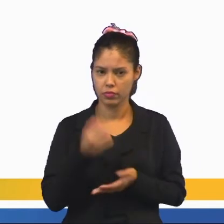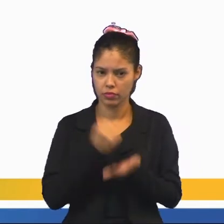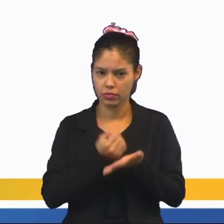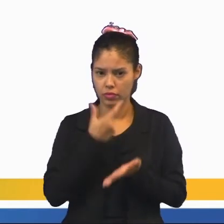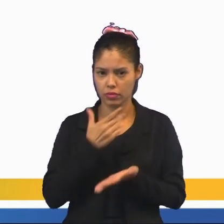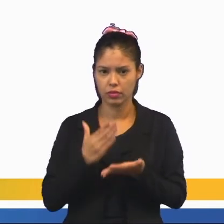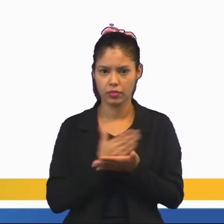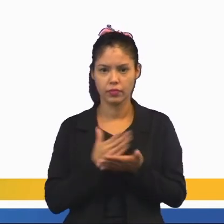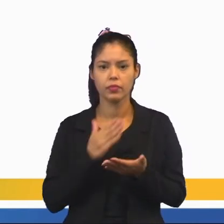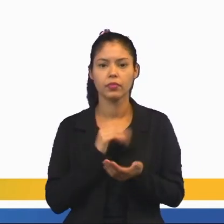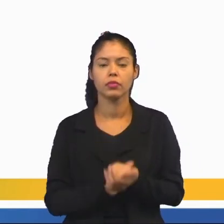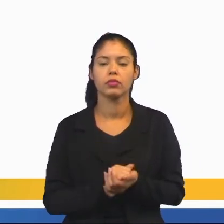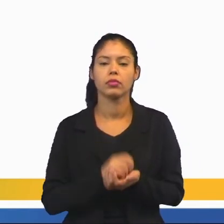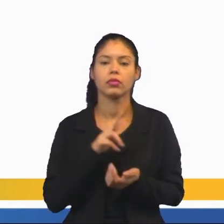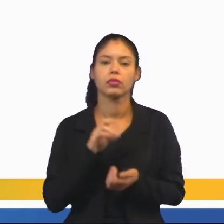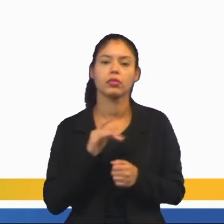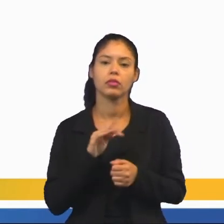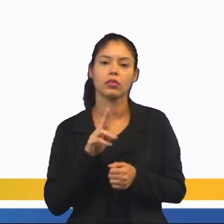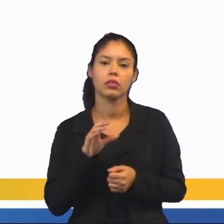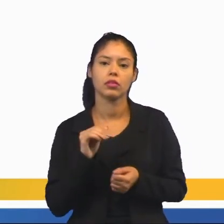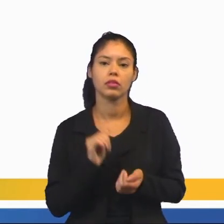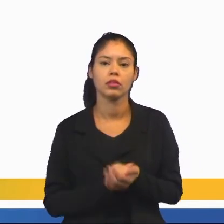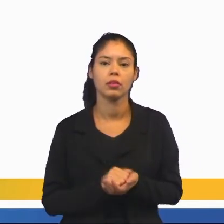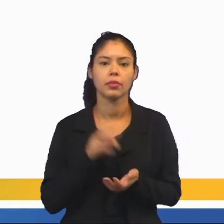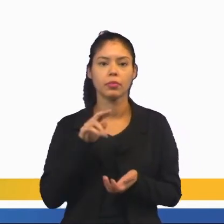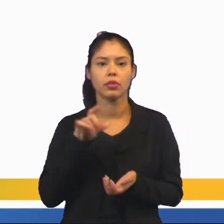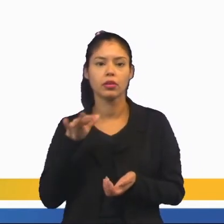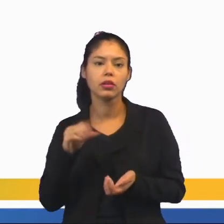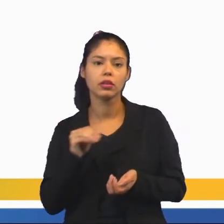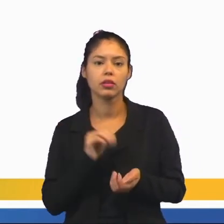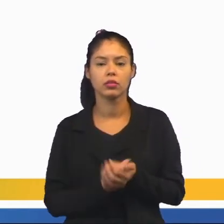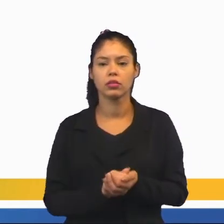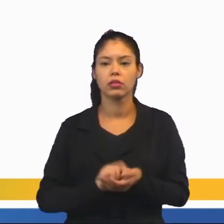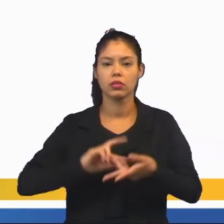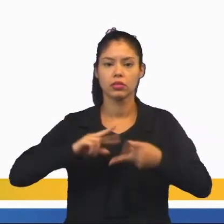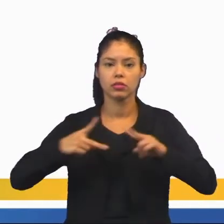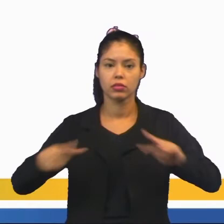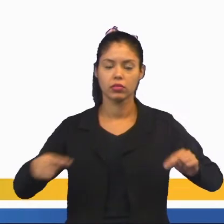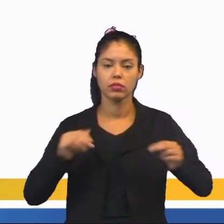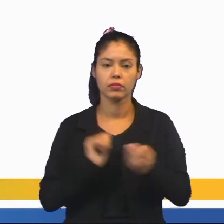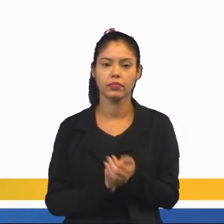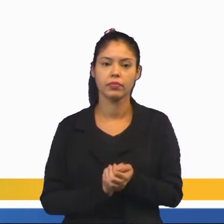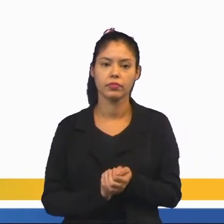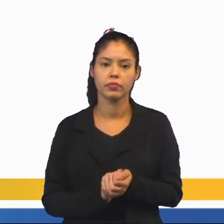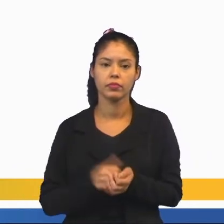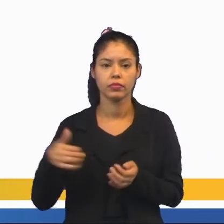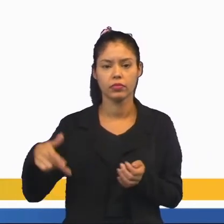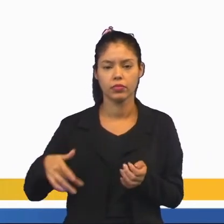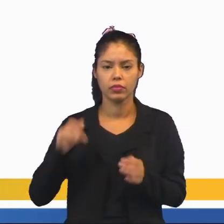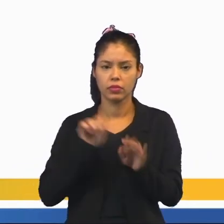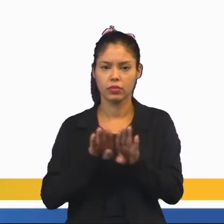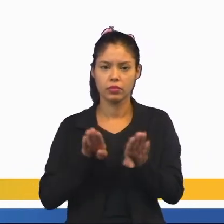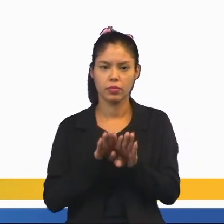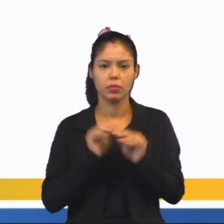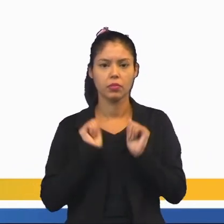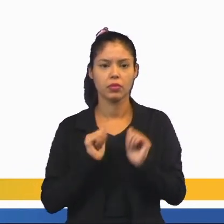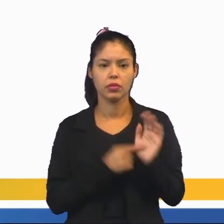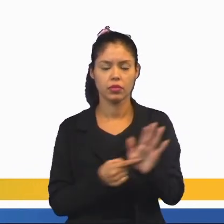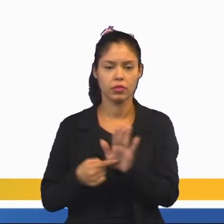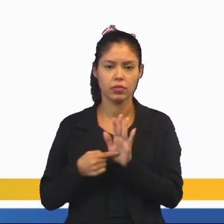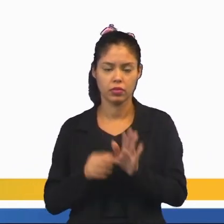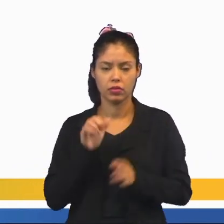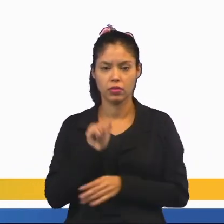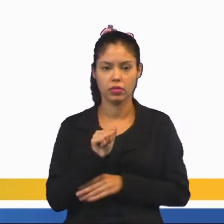de alguns remédios e doenças autoimunes, metabólicas e genéticas. A hepatite pode ser apresentada